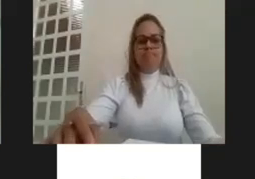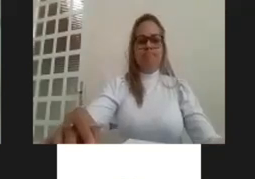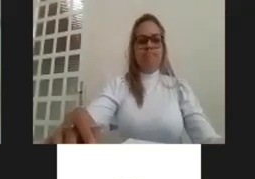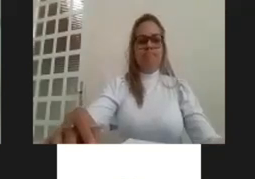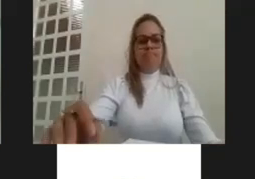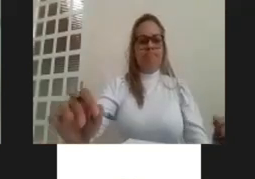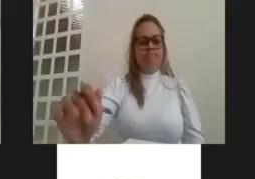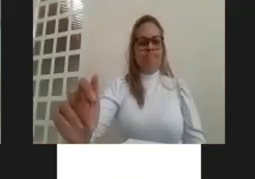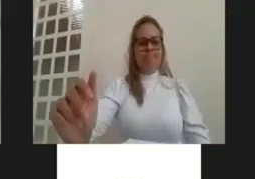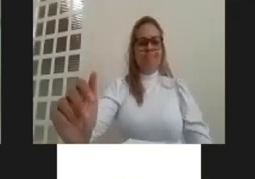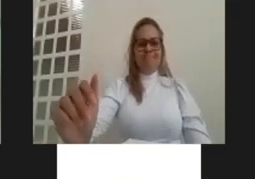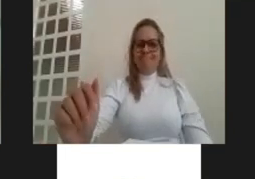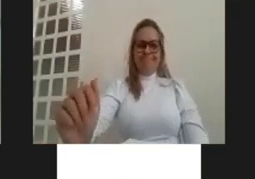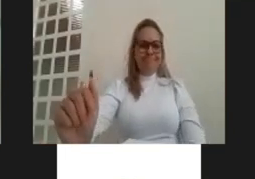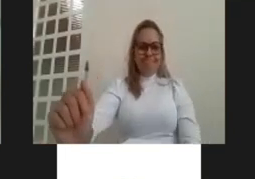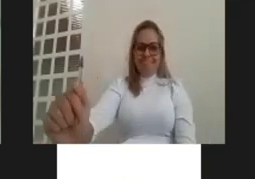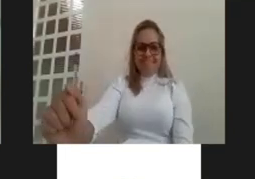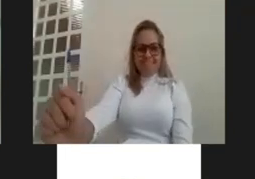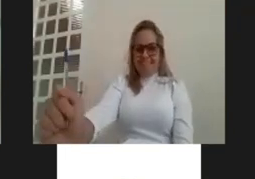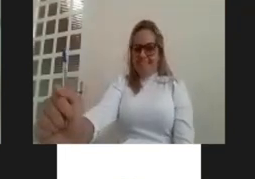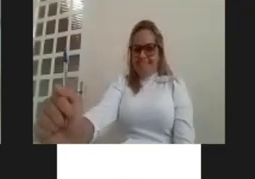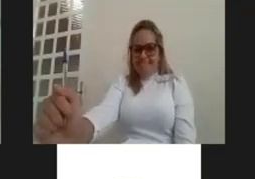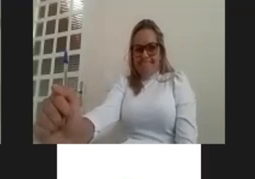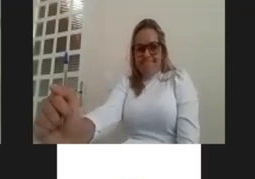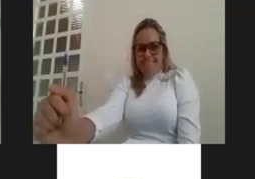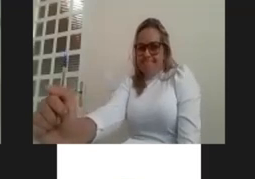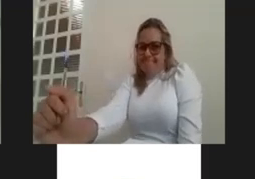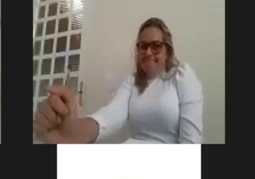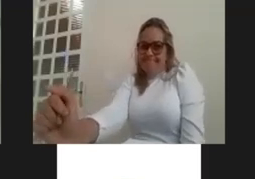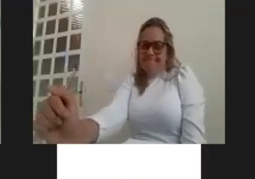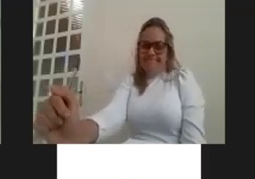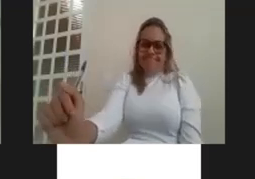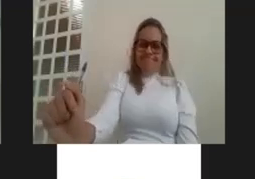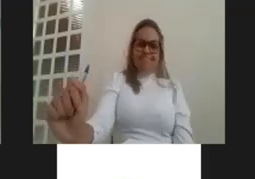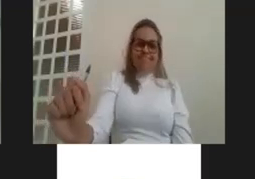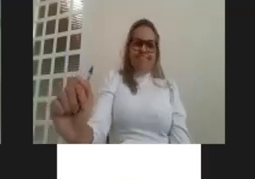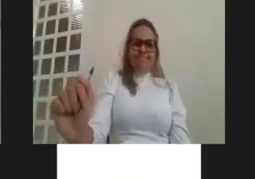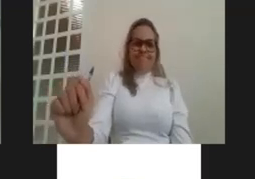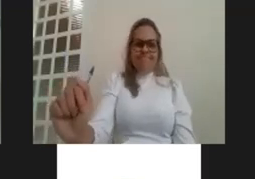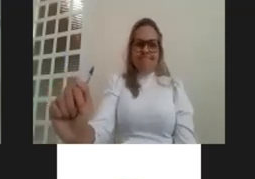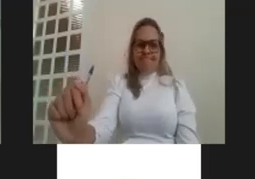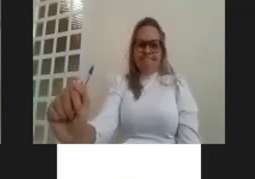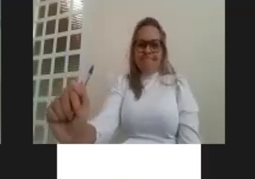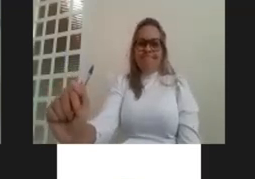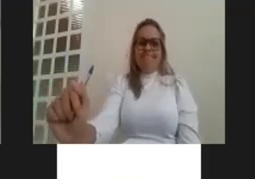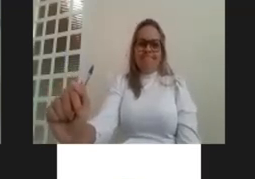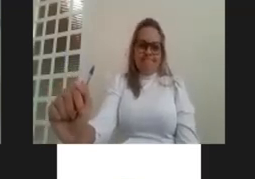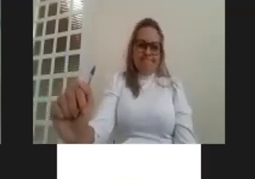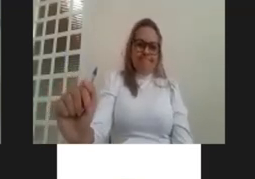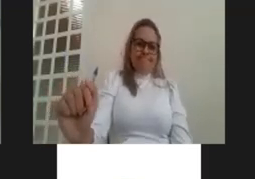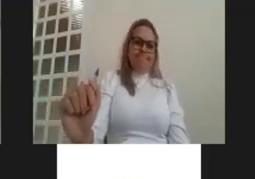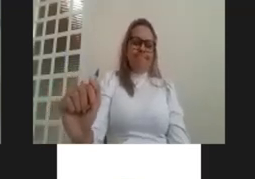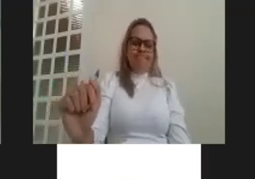Então, segura lá, Lucas. A questão do câncer, a gente tem como contraindicado. Está nas